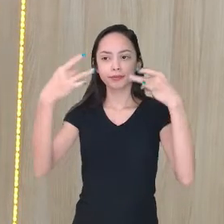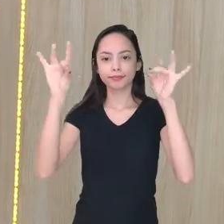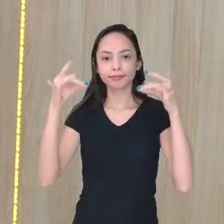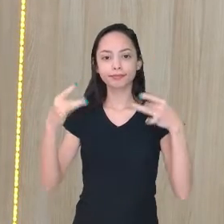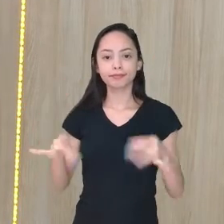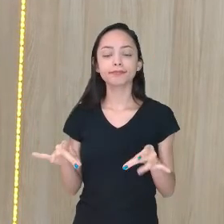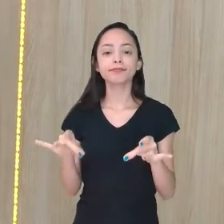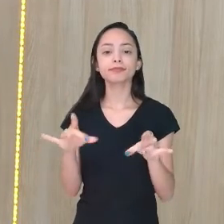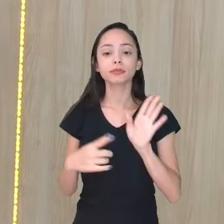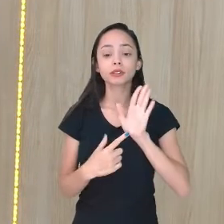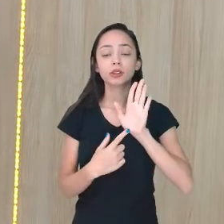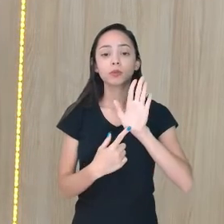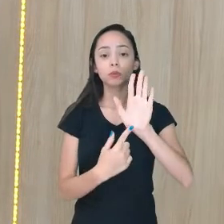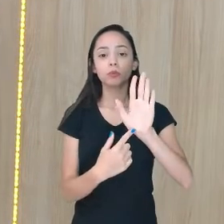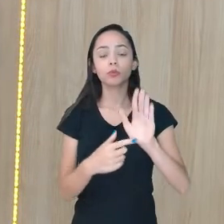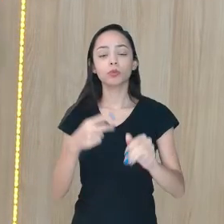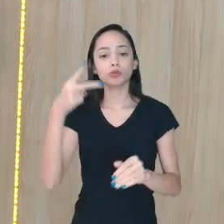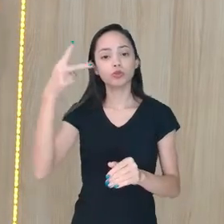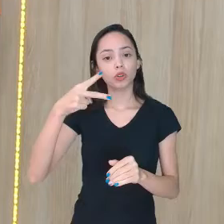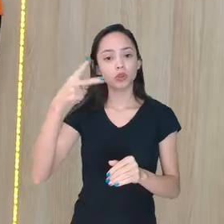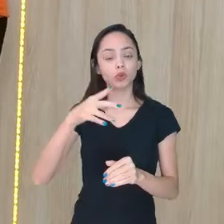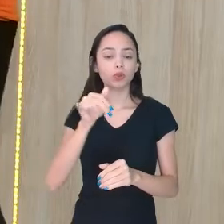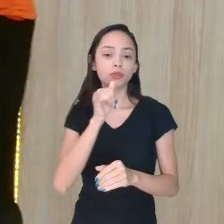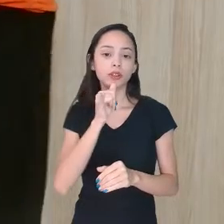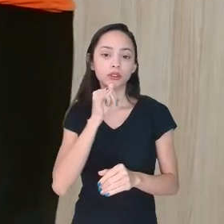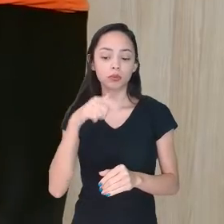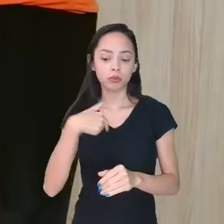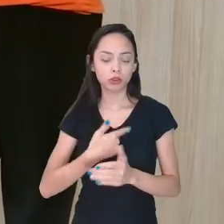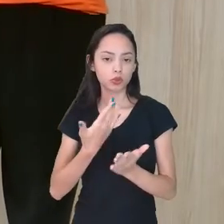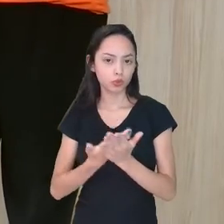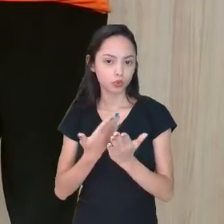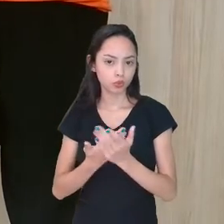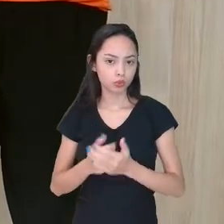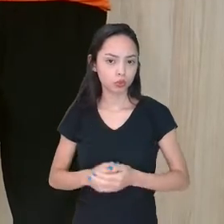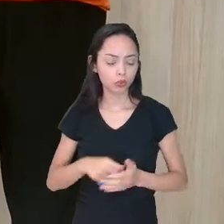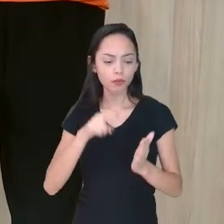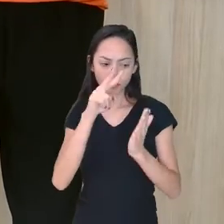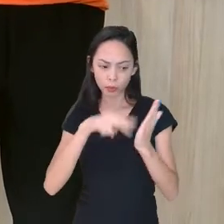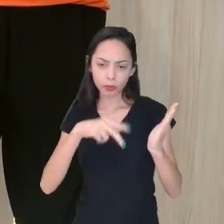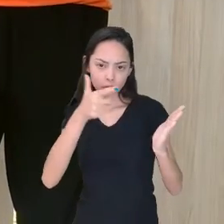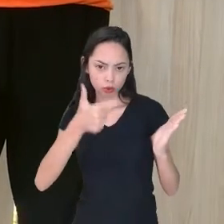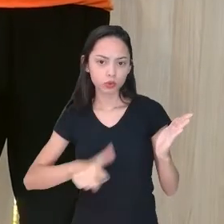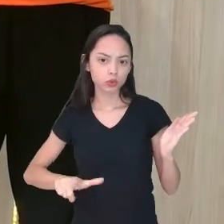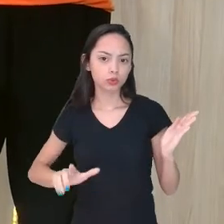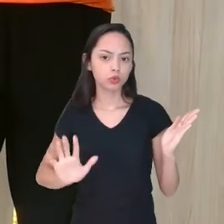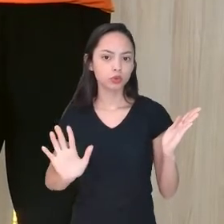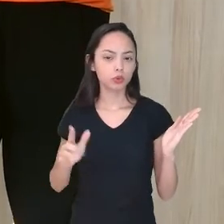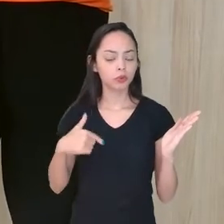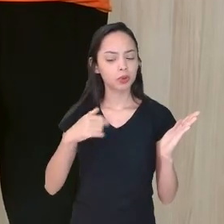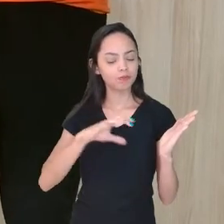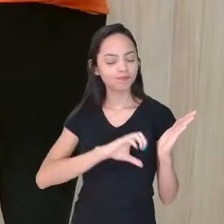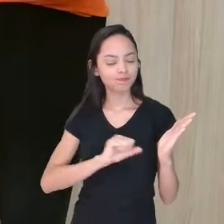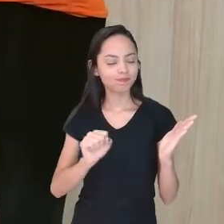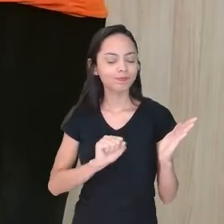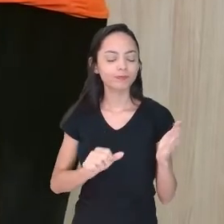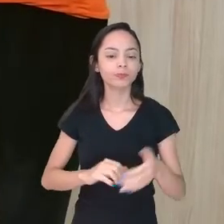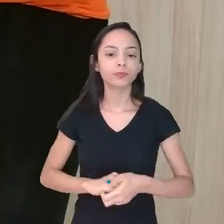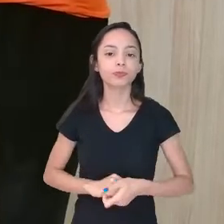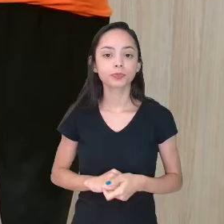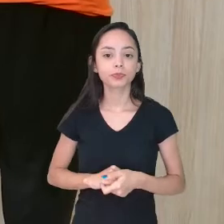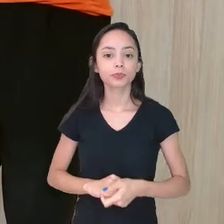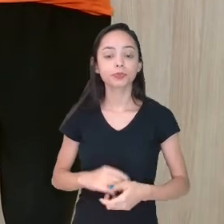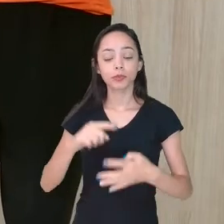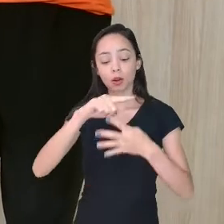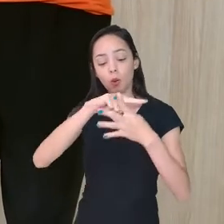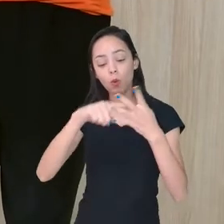menos 2 exemplos da classe que a gente estudou? Ó, vamos ler de novo o texto, que eu continuo gostando muito desse poema.